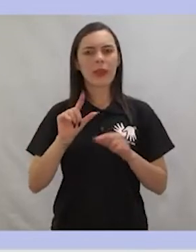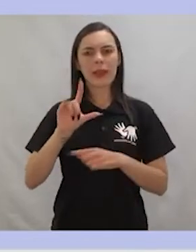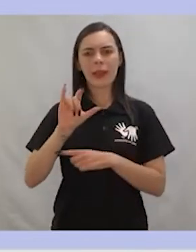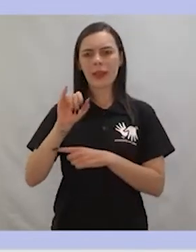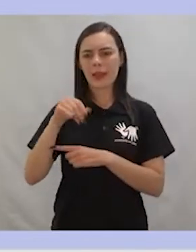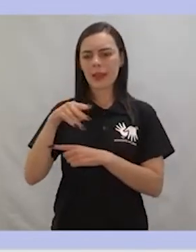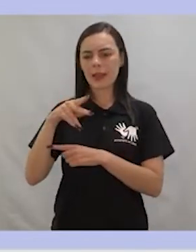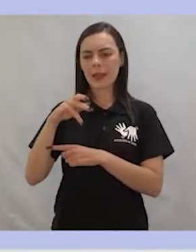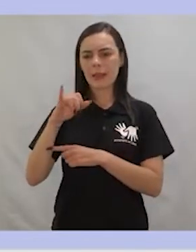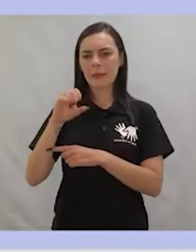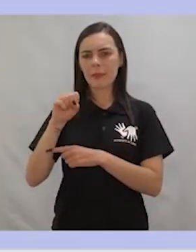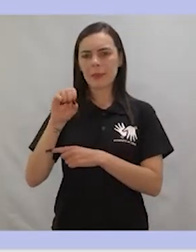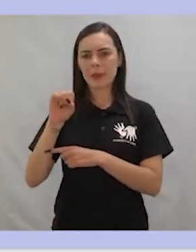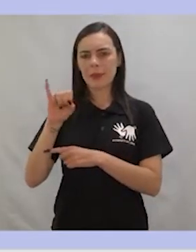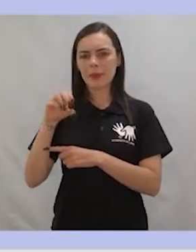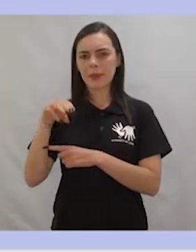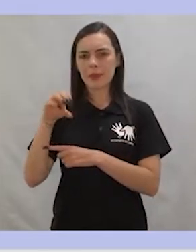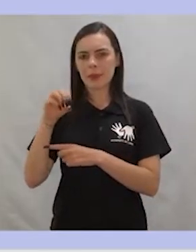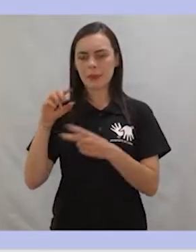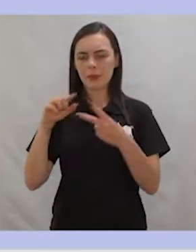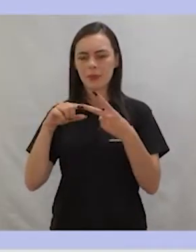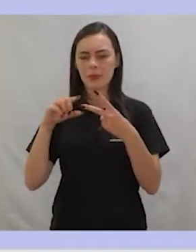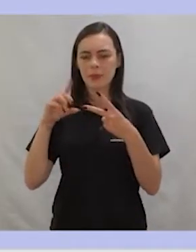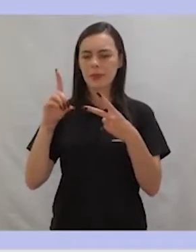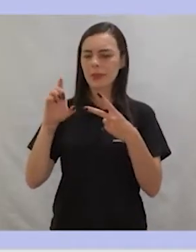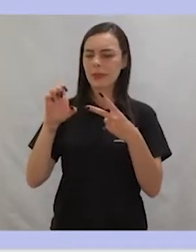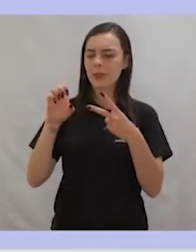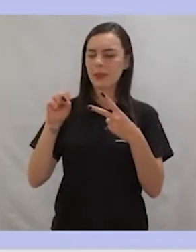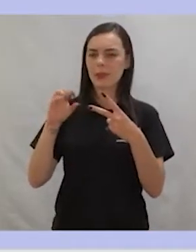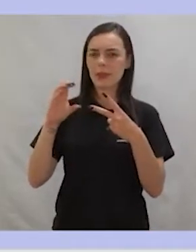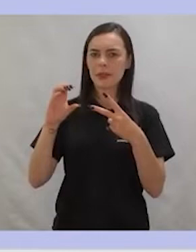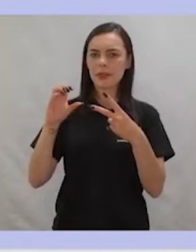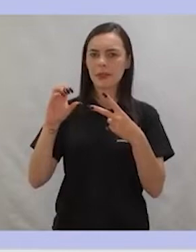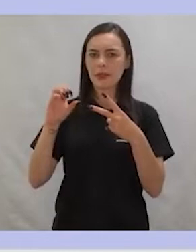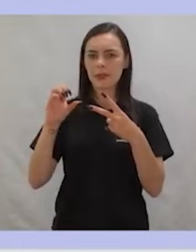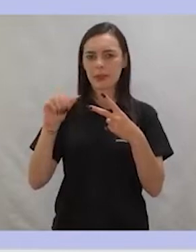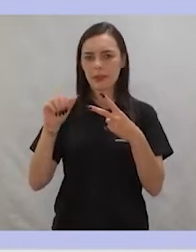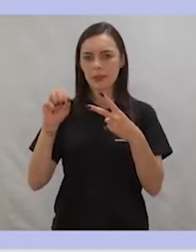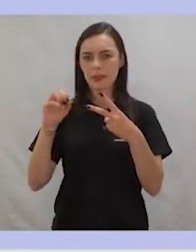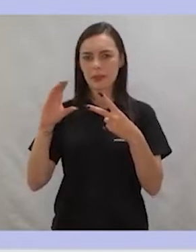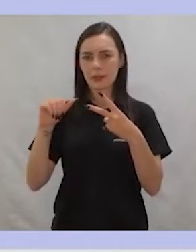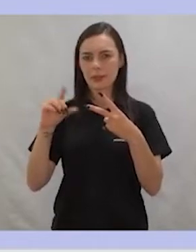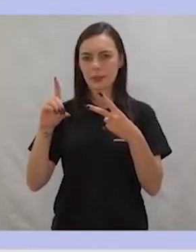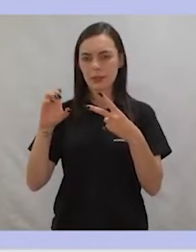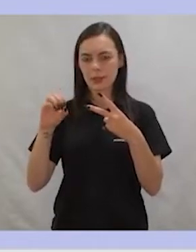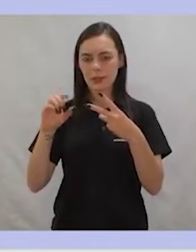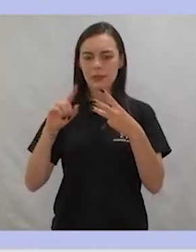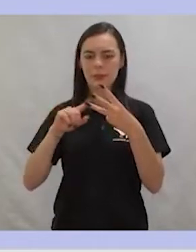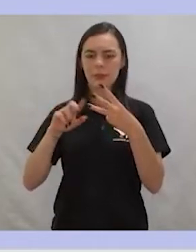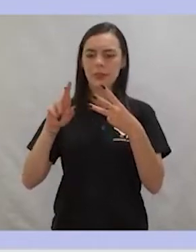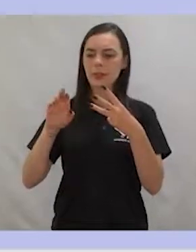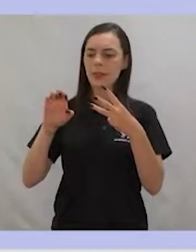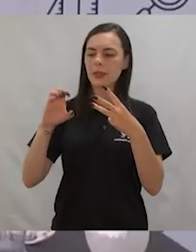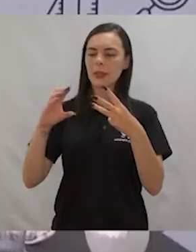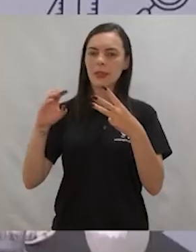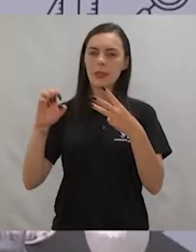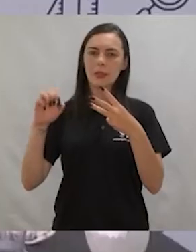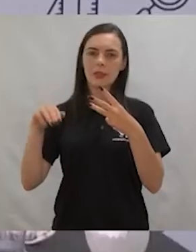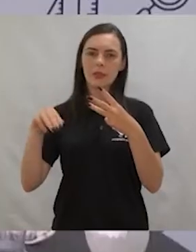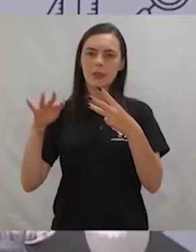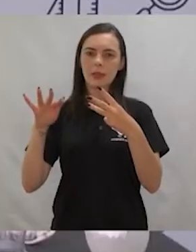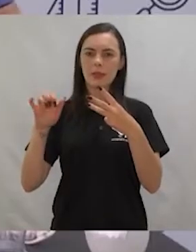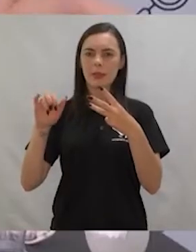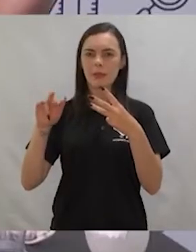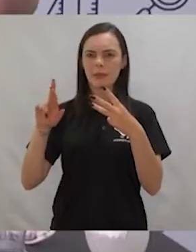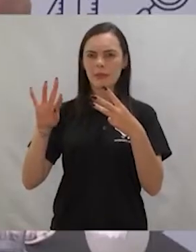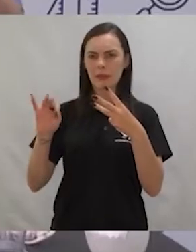é limpíssimo, descascado e recém-feitas. Então, Letícia, nós vamos, junto com os nossos colegas lá de